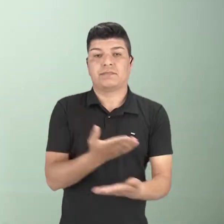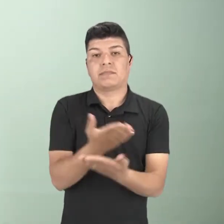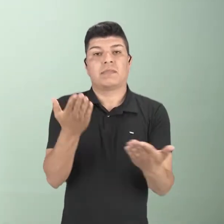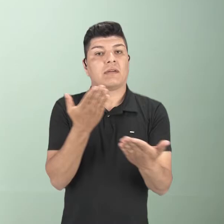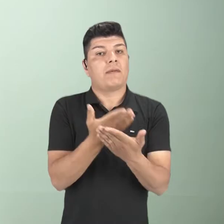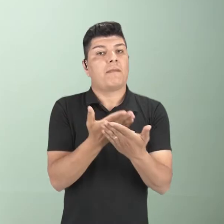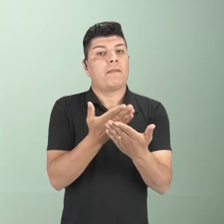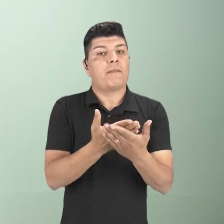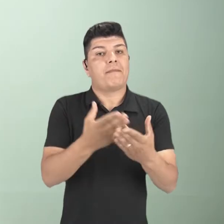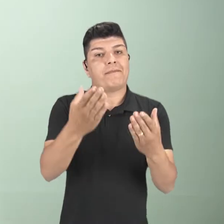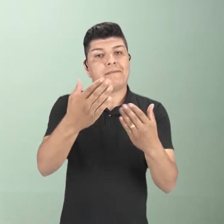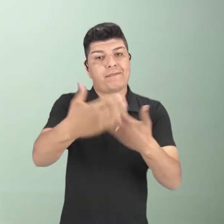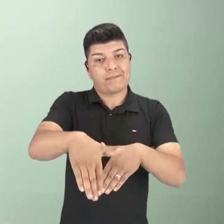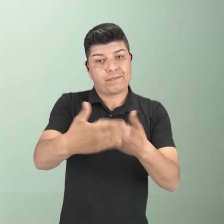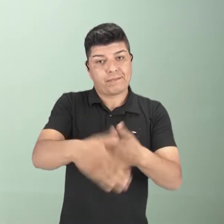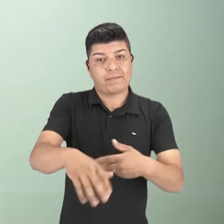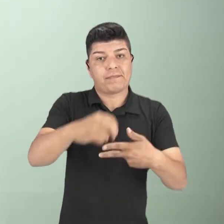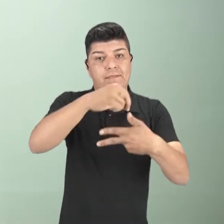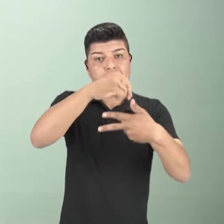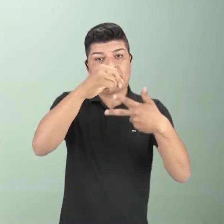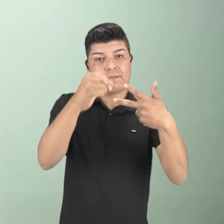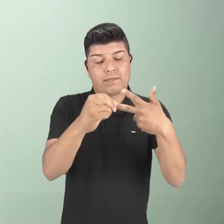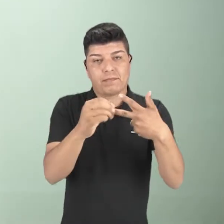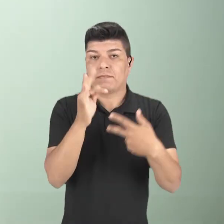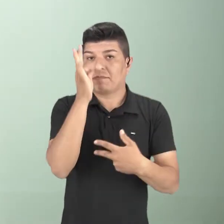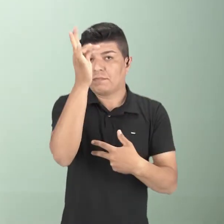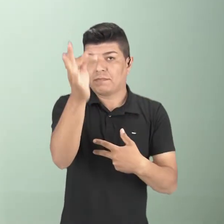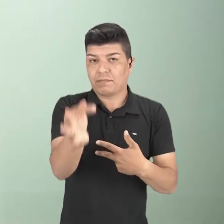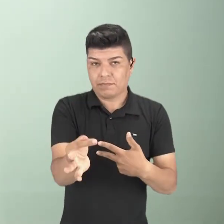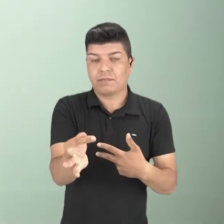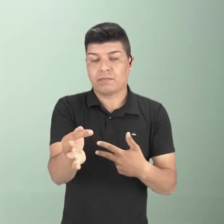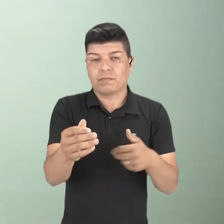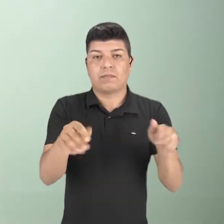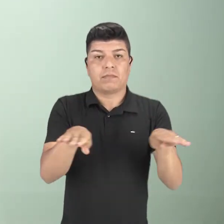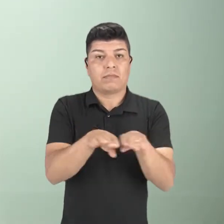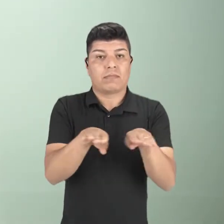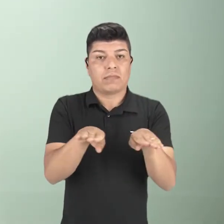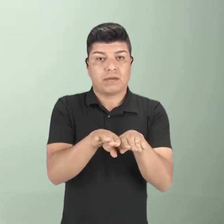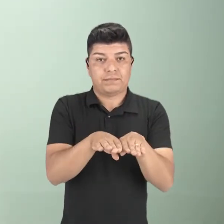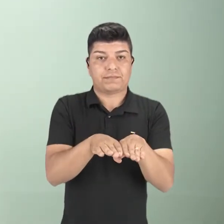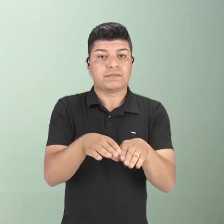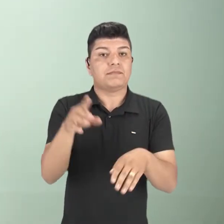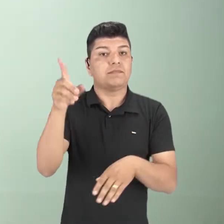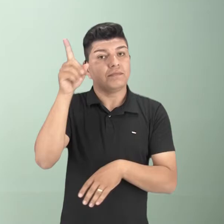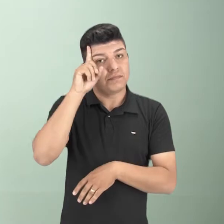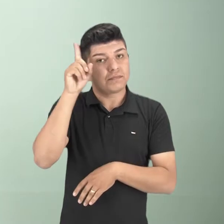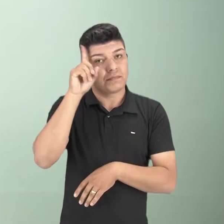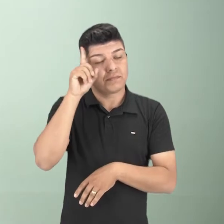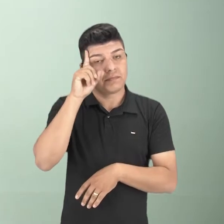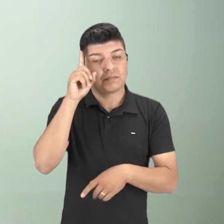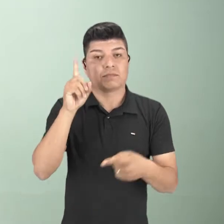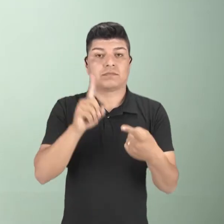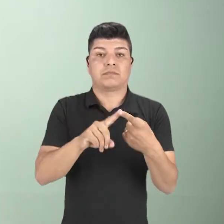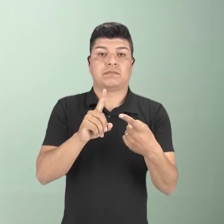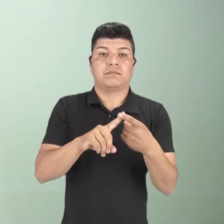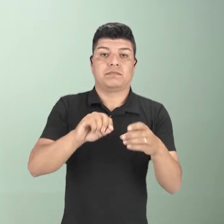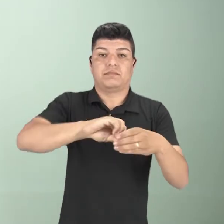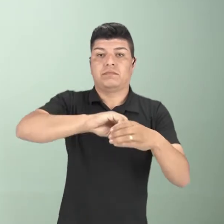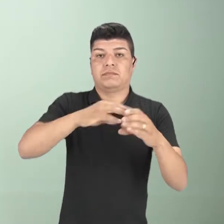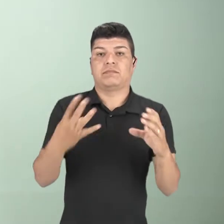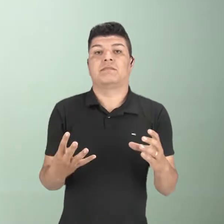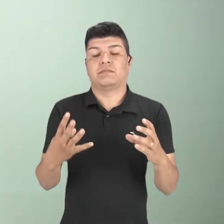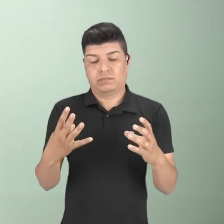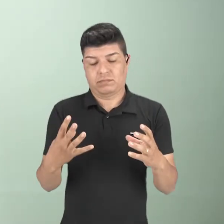para as suas provas, para o Enem, para futuro vestibular e também para o seu dia a dia, já que compõe uma característica